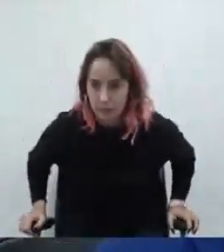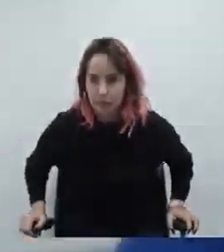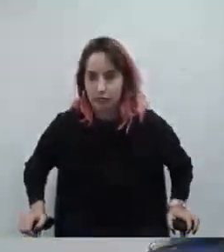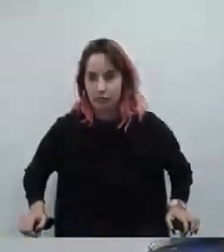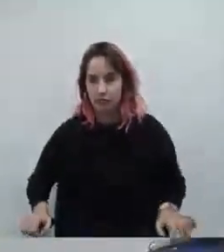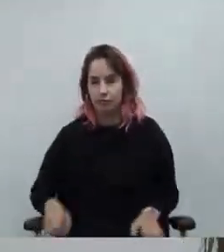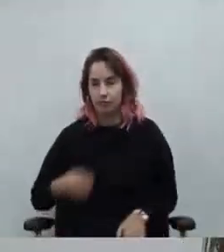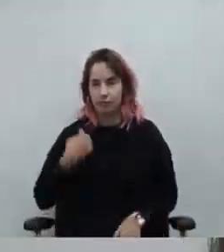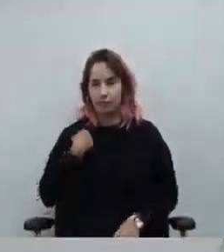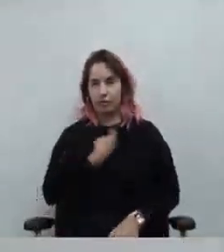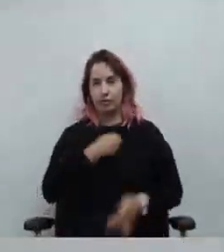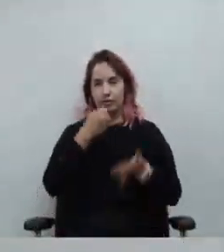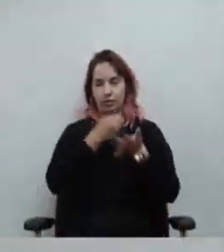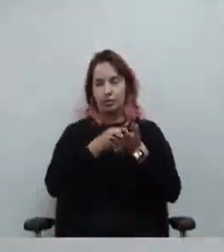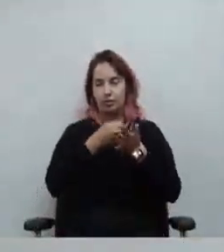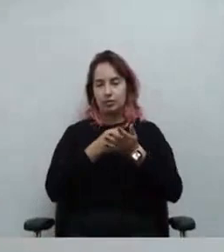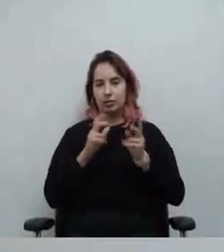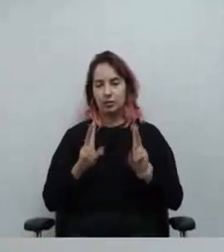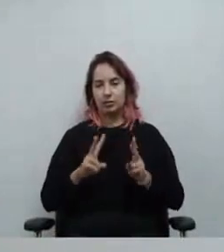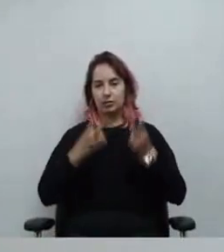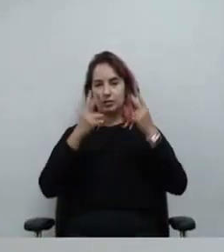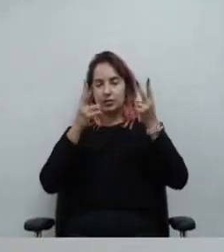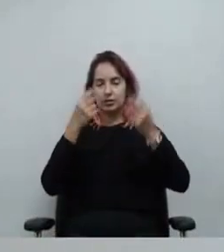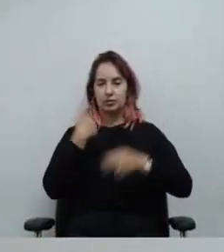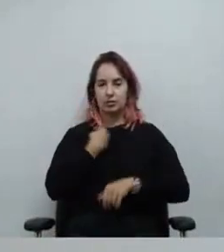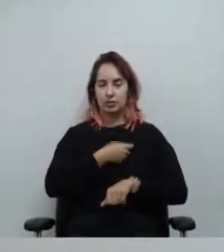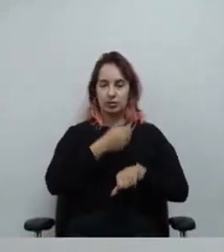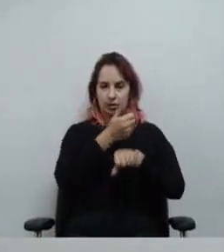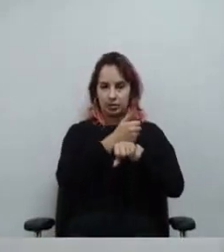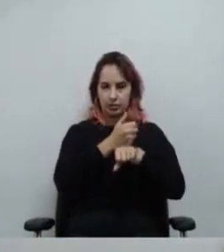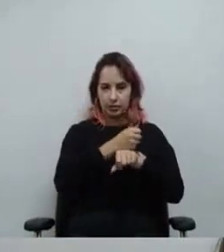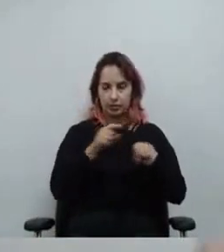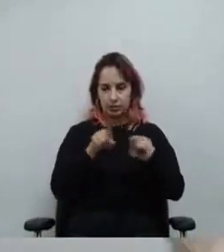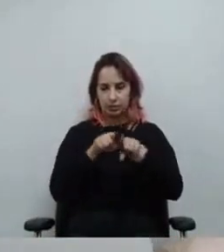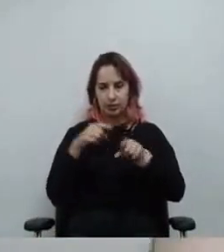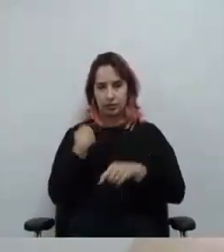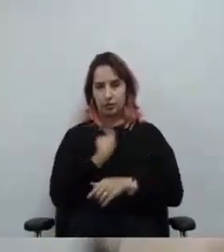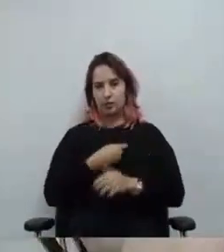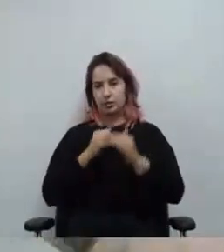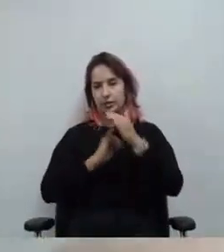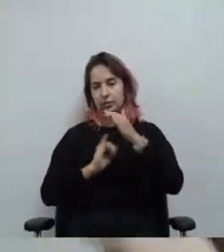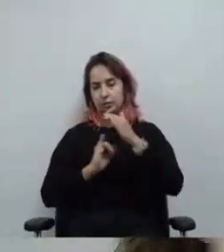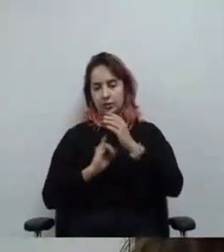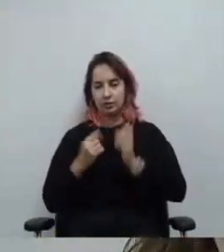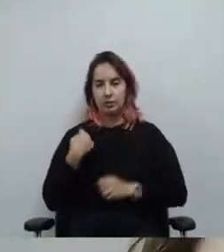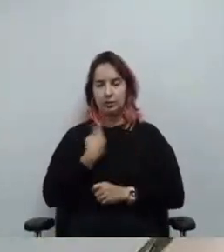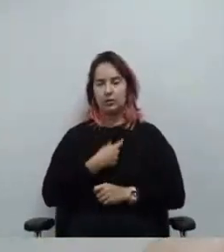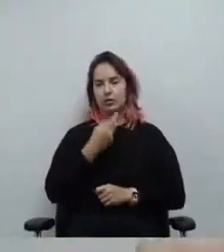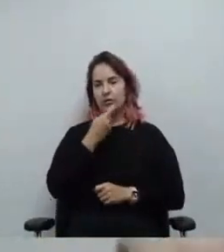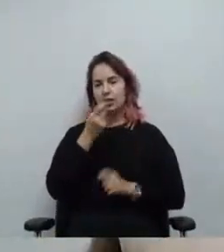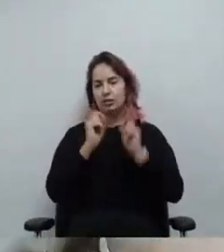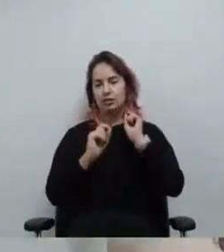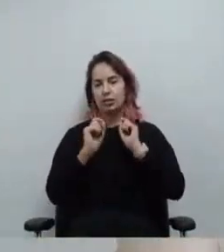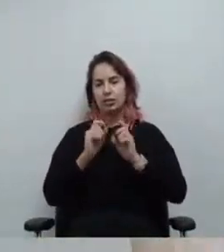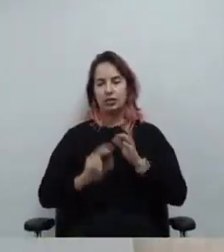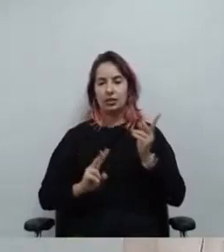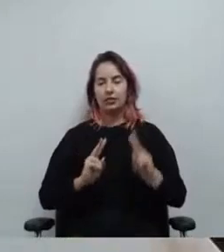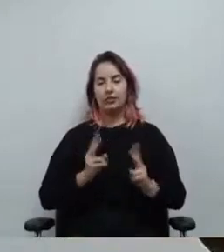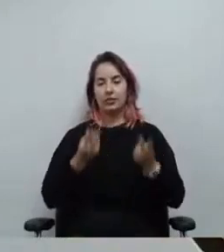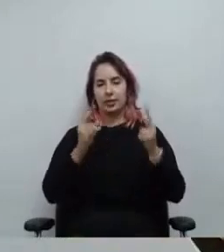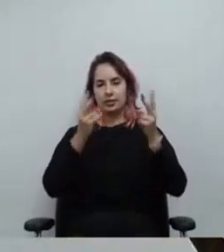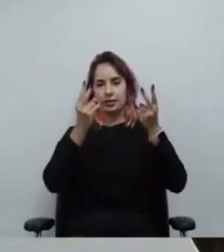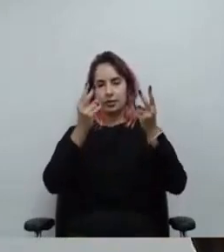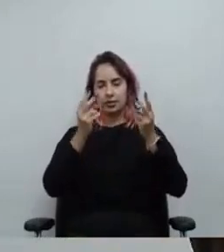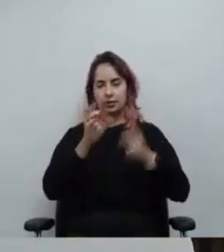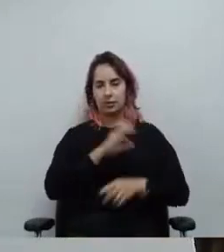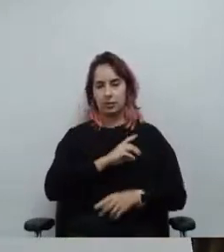de lutar pela valorização da nossa carreira e da nossa instituição. E quando a gente fala da valorização